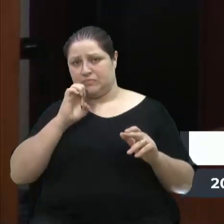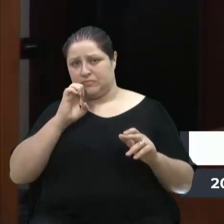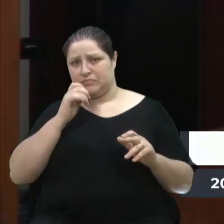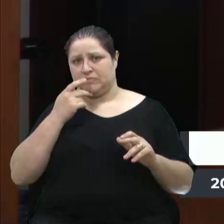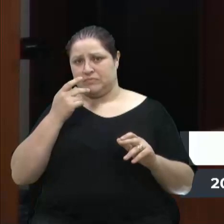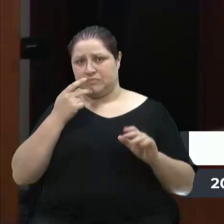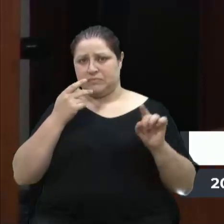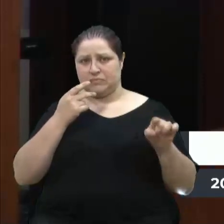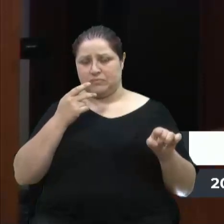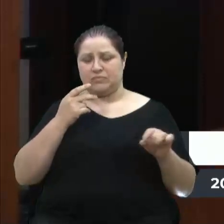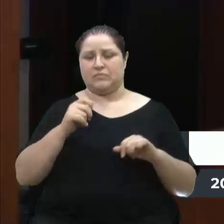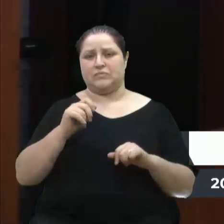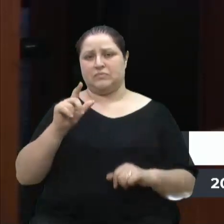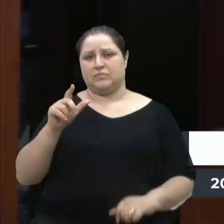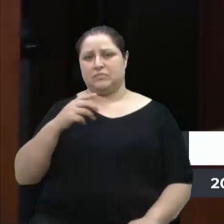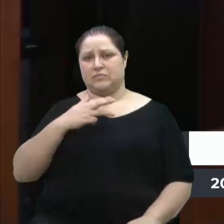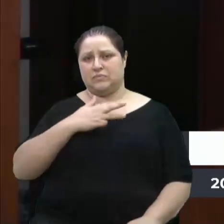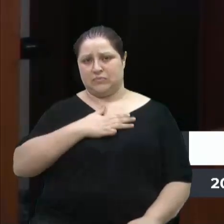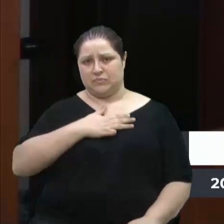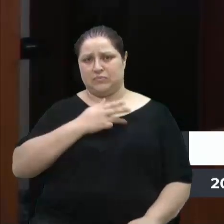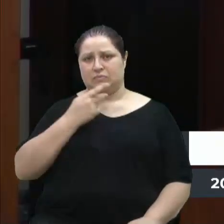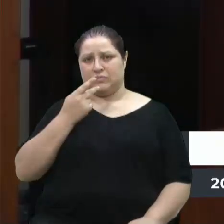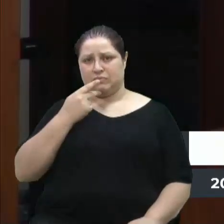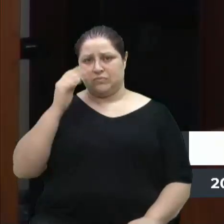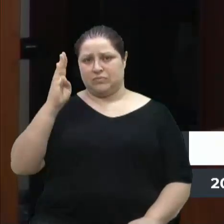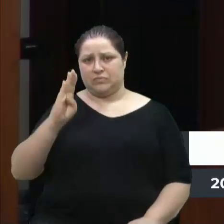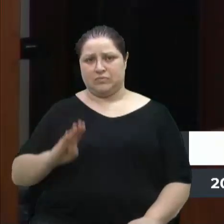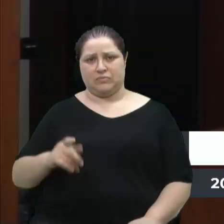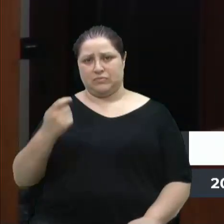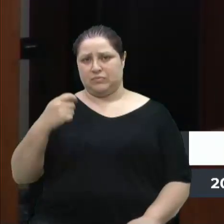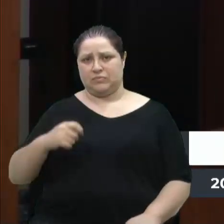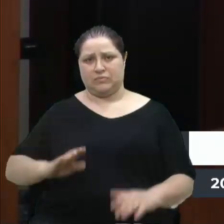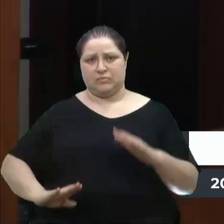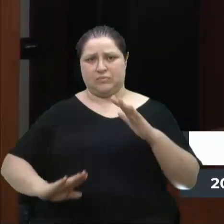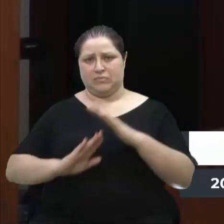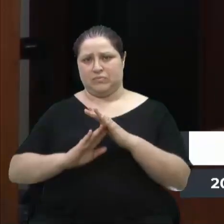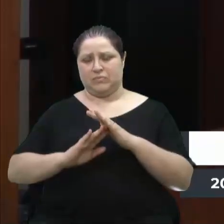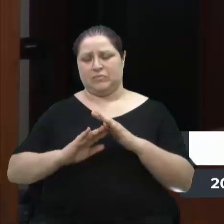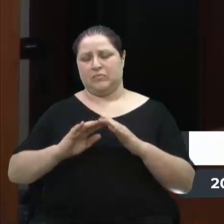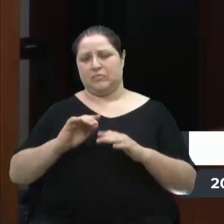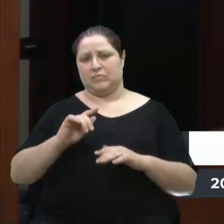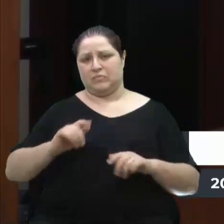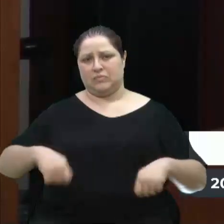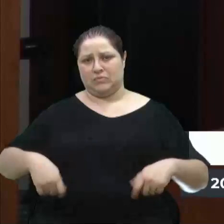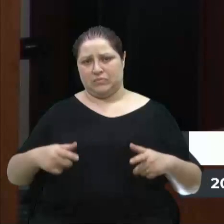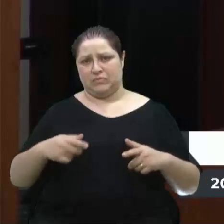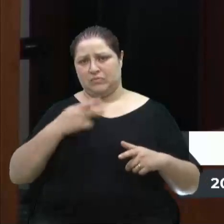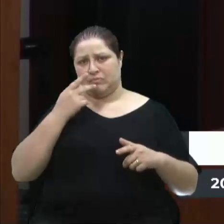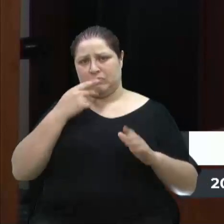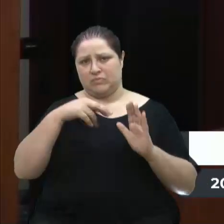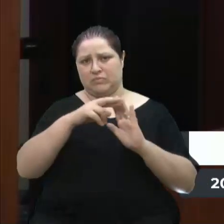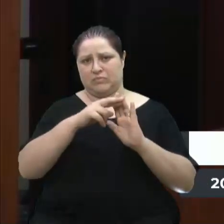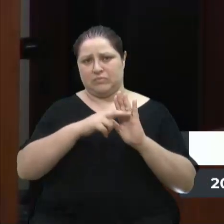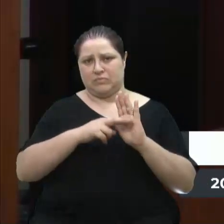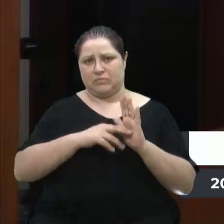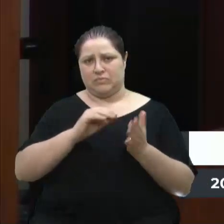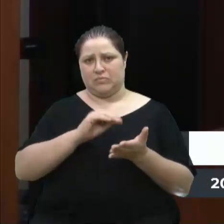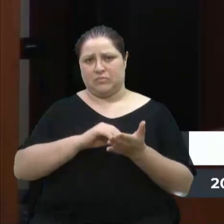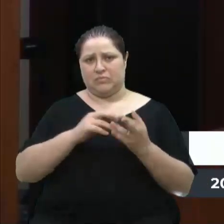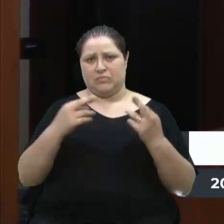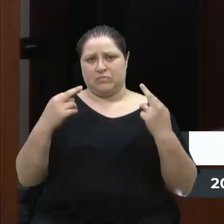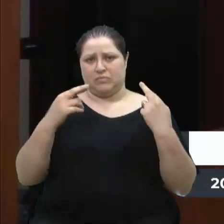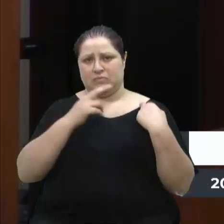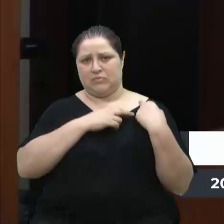à CNN: Lula diz que Brasil não precisa de teto de gastos e chama a regra de irresponsável.